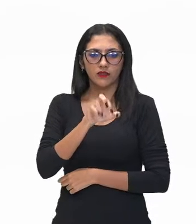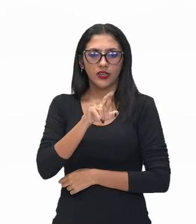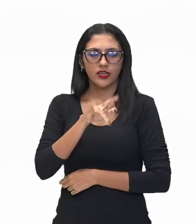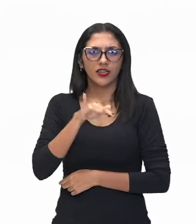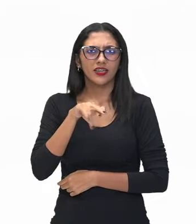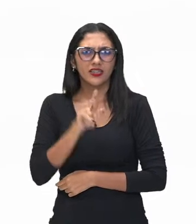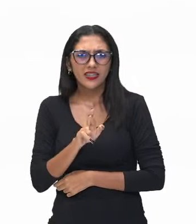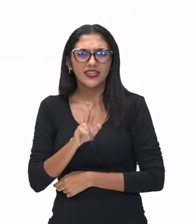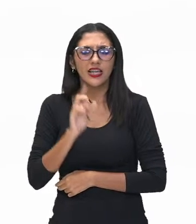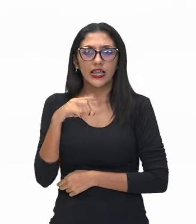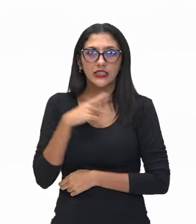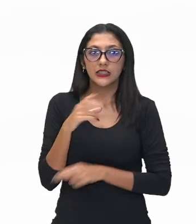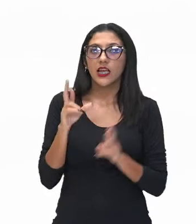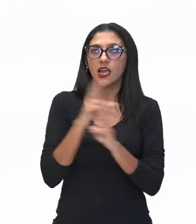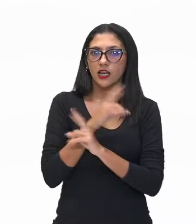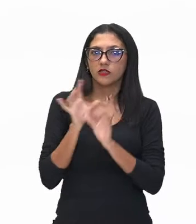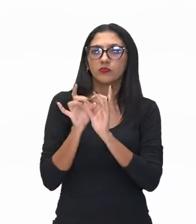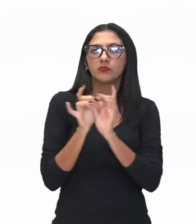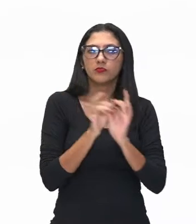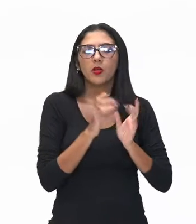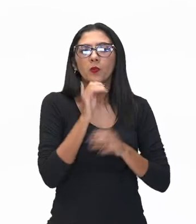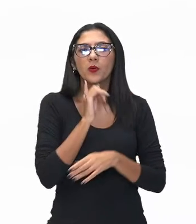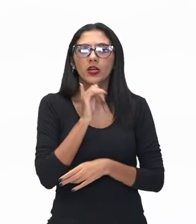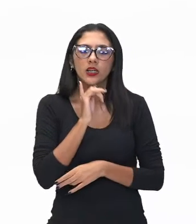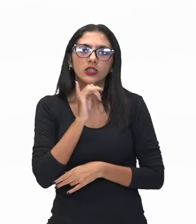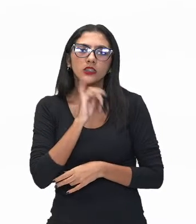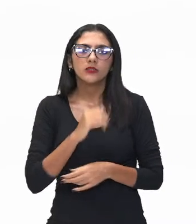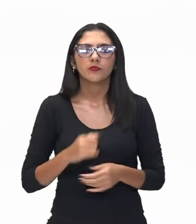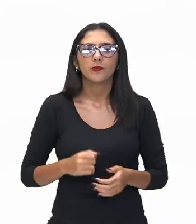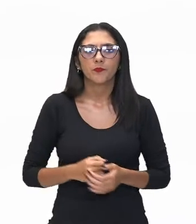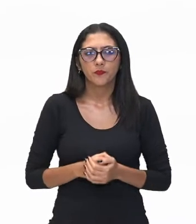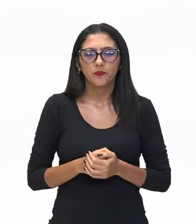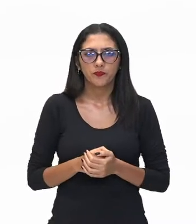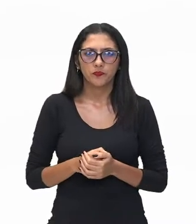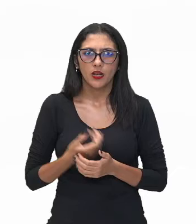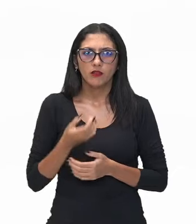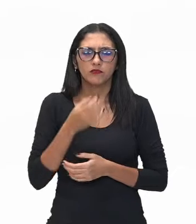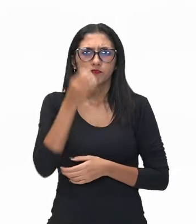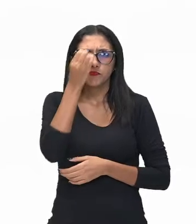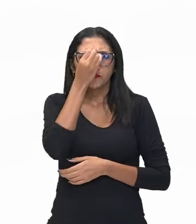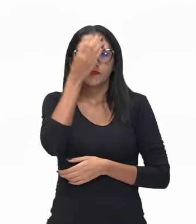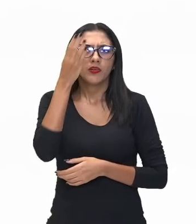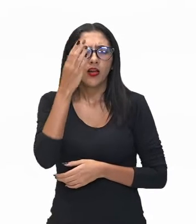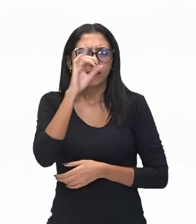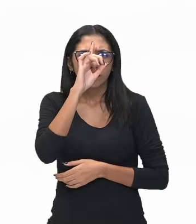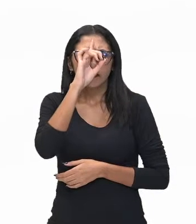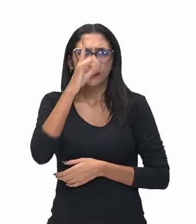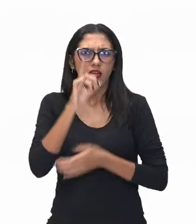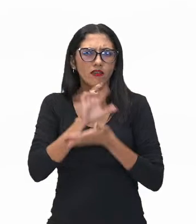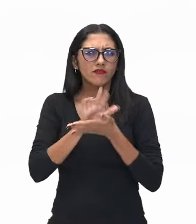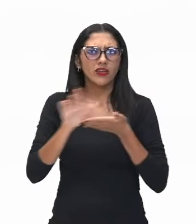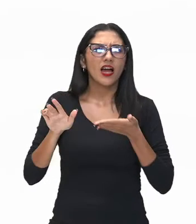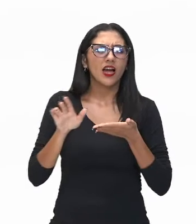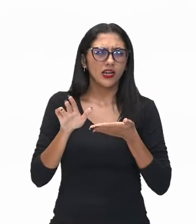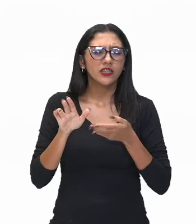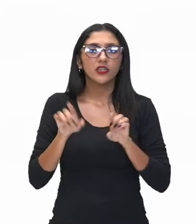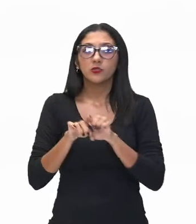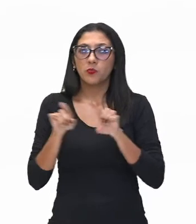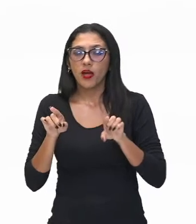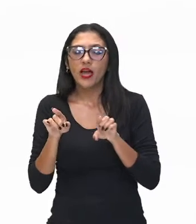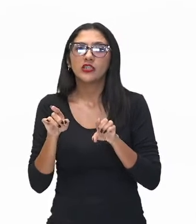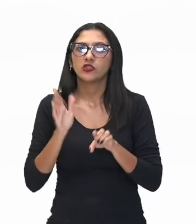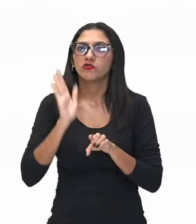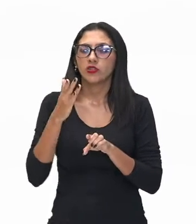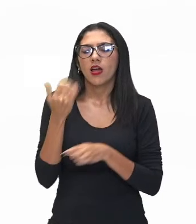inferência, significa realizar um raciocínio com base em informações já conhecidas,